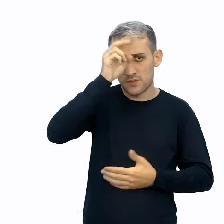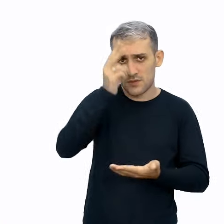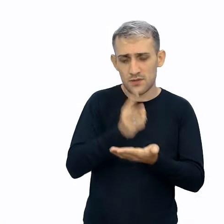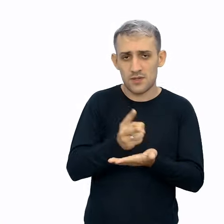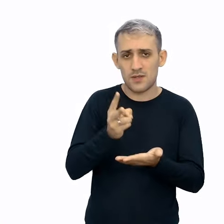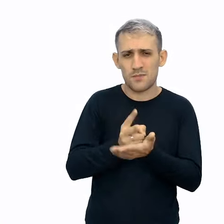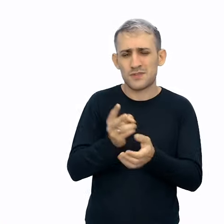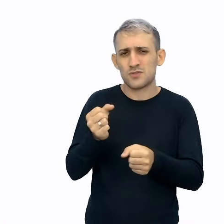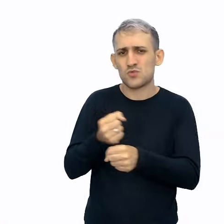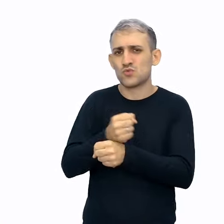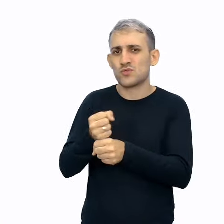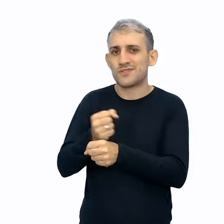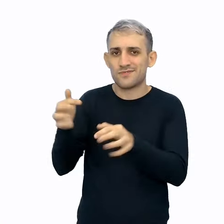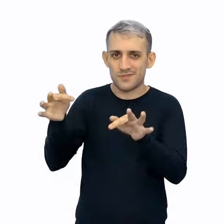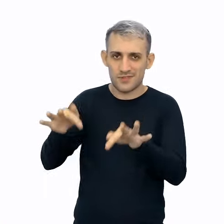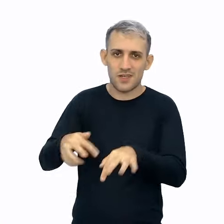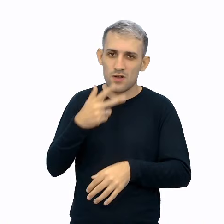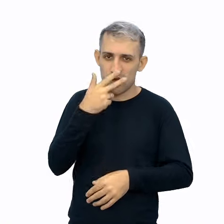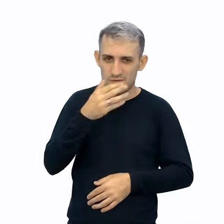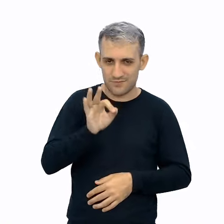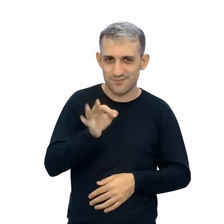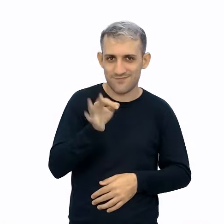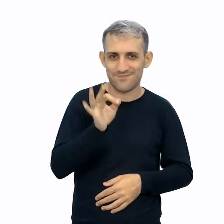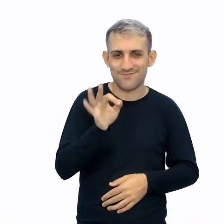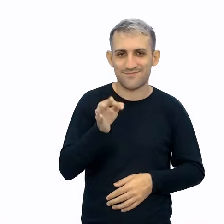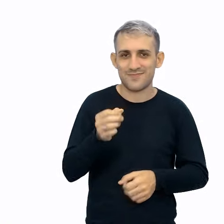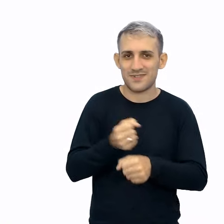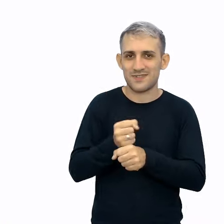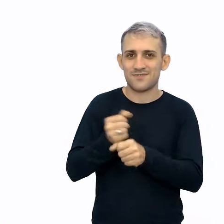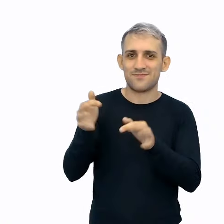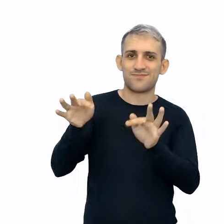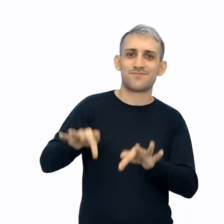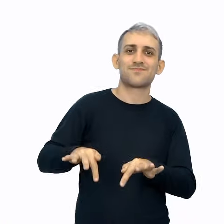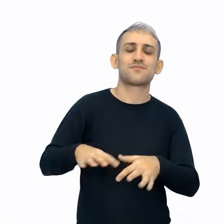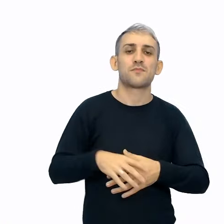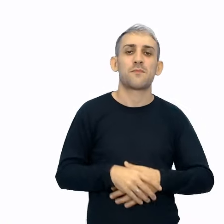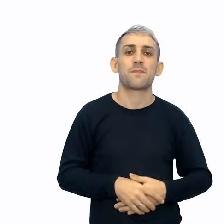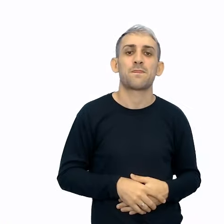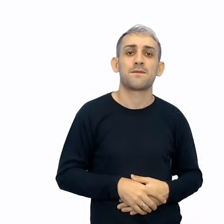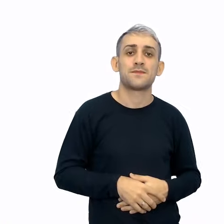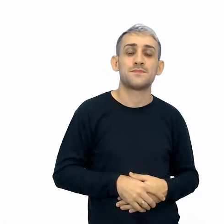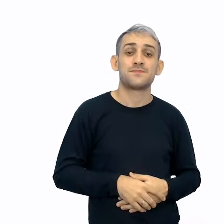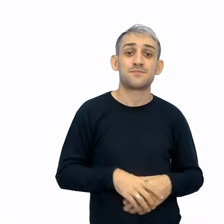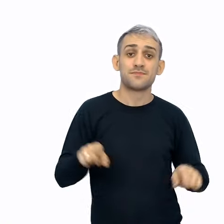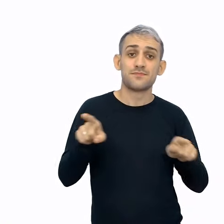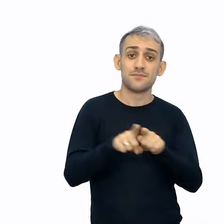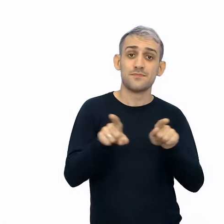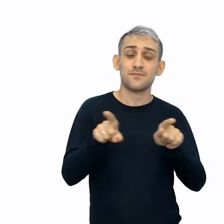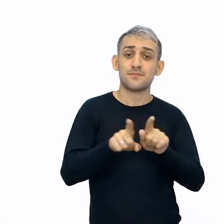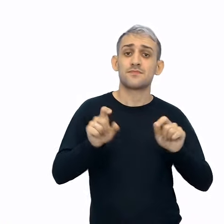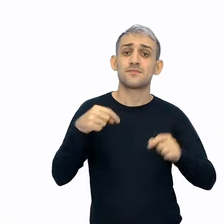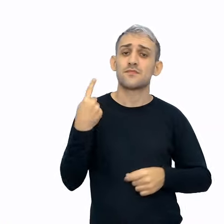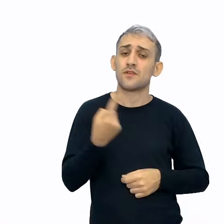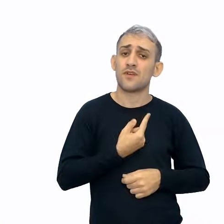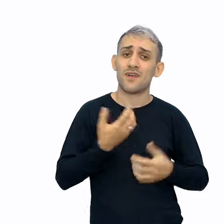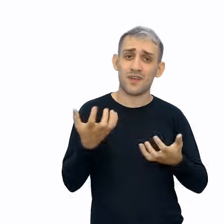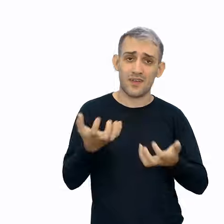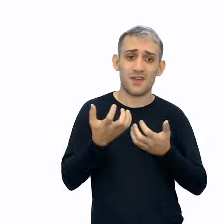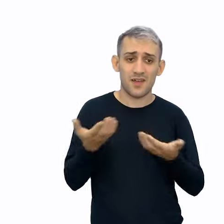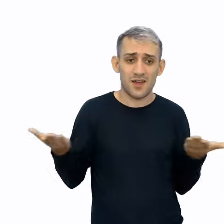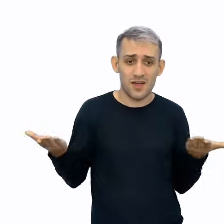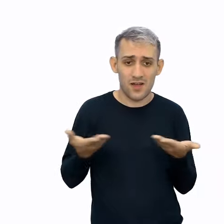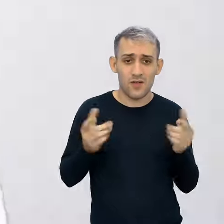anos finais finais isso anos finais e também nós gostaríamos agora né